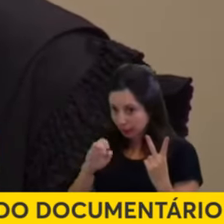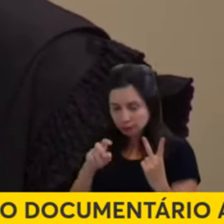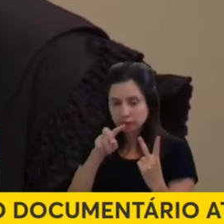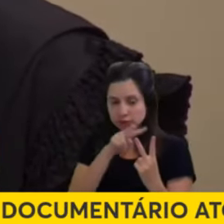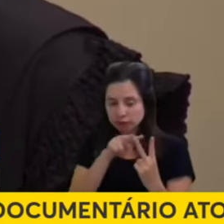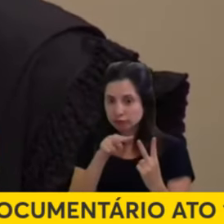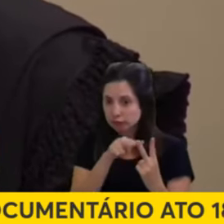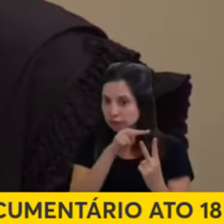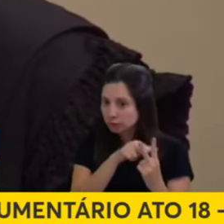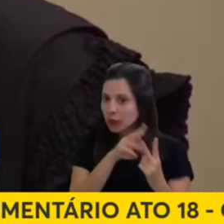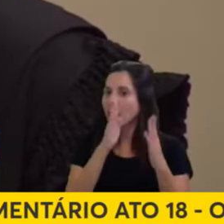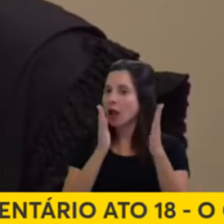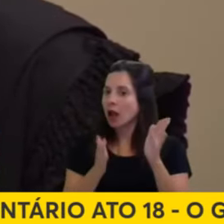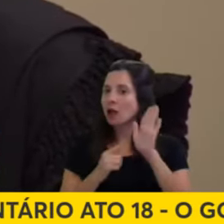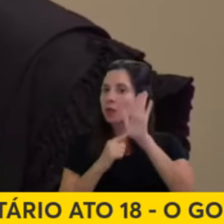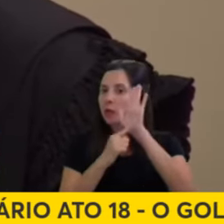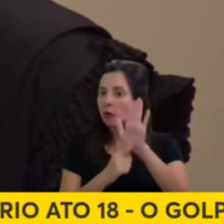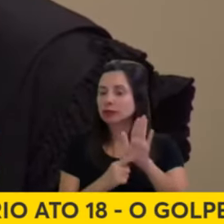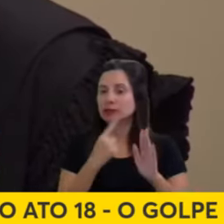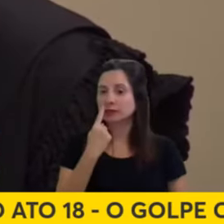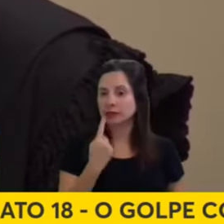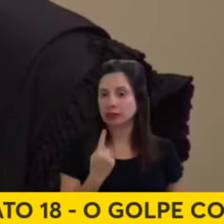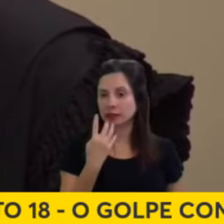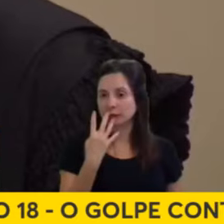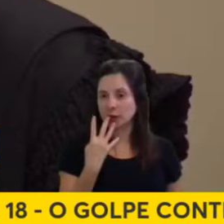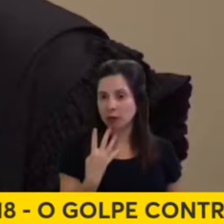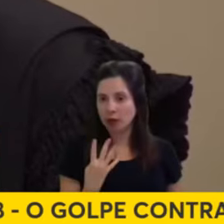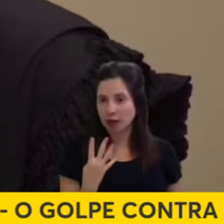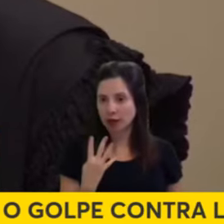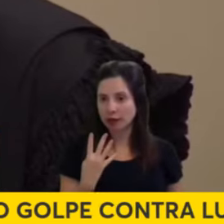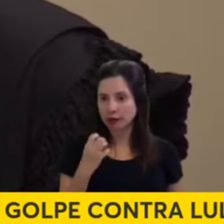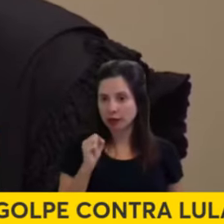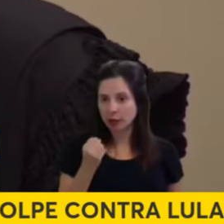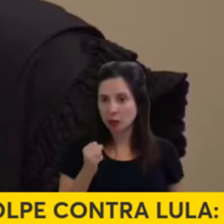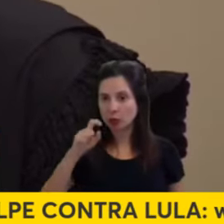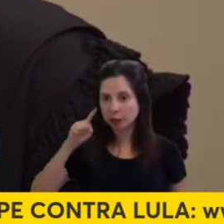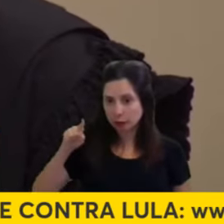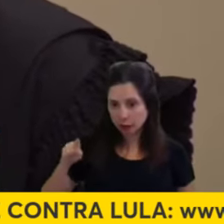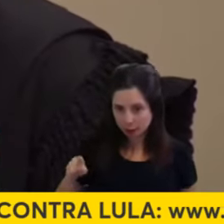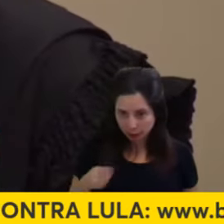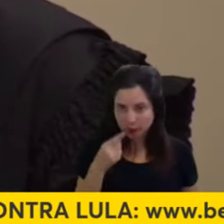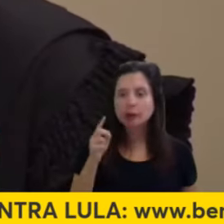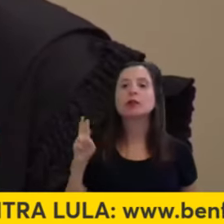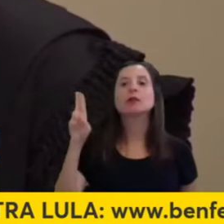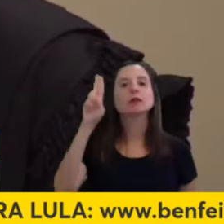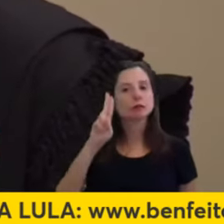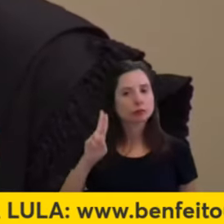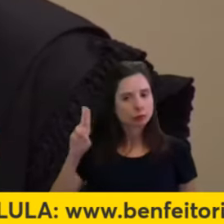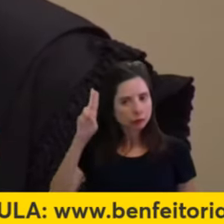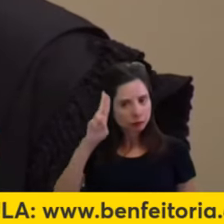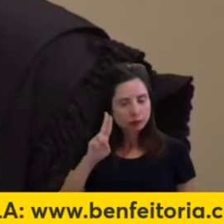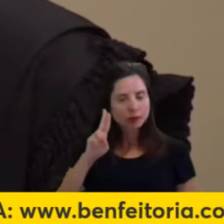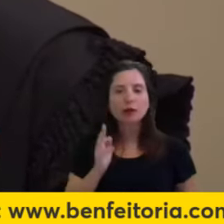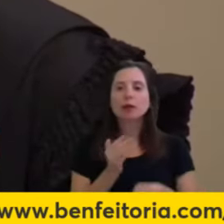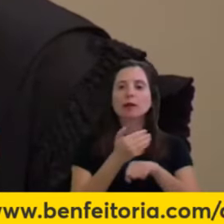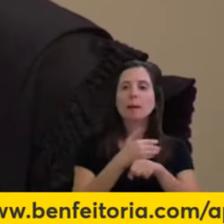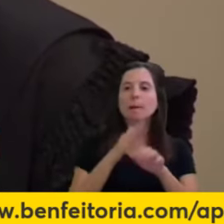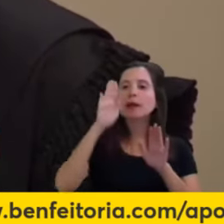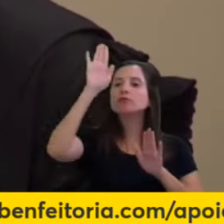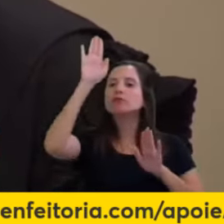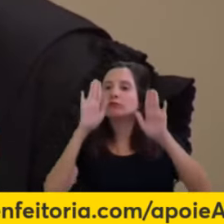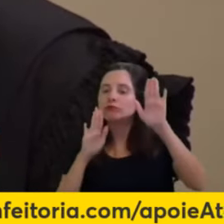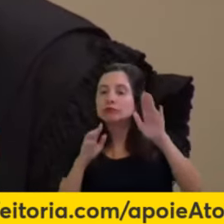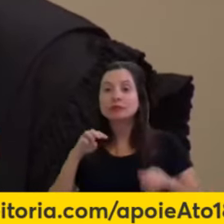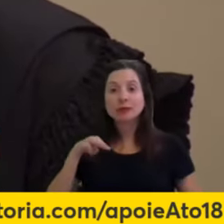que tão somente r1.0 34 teriam sido investidos de fato na sua pré-campanha por fim o Ministério